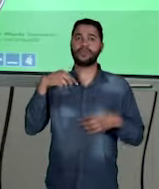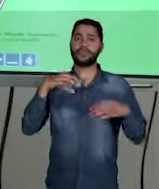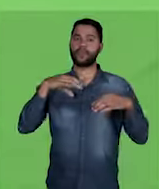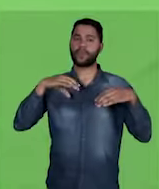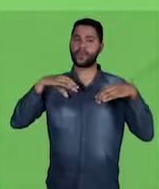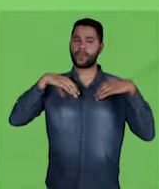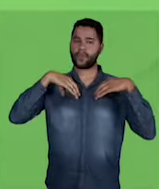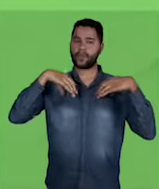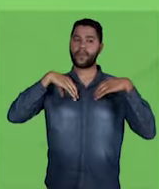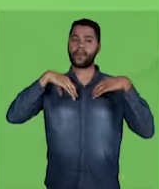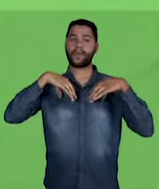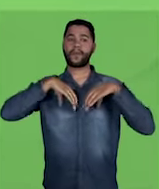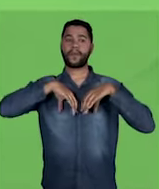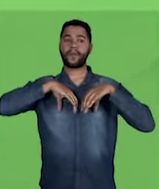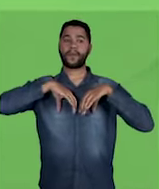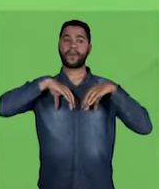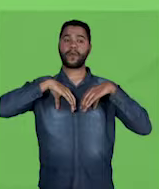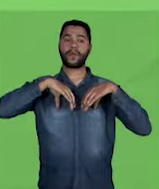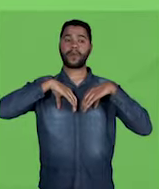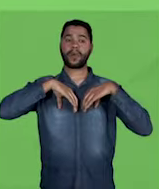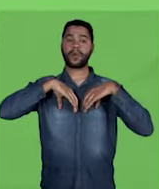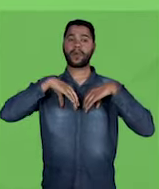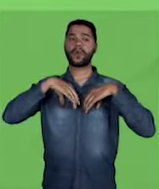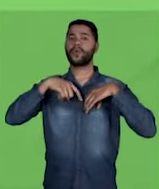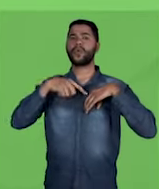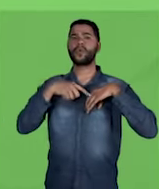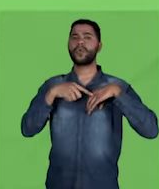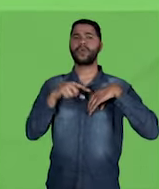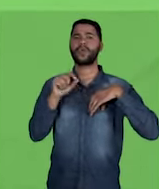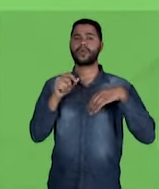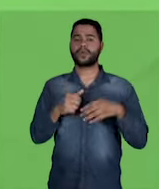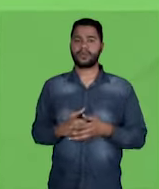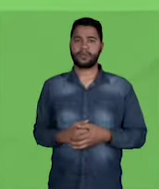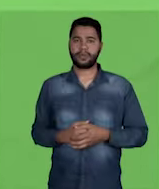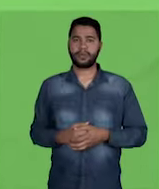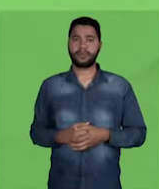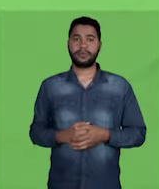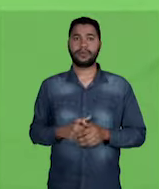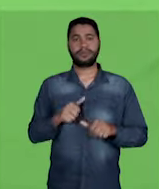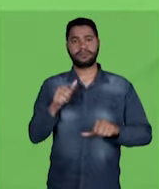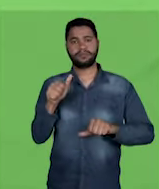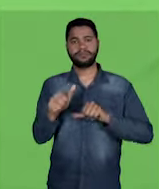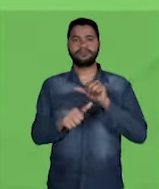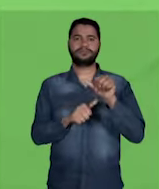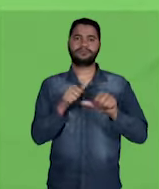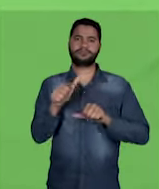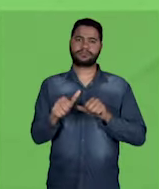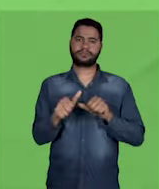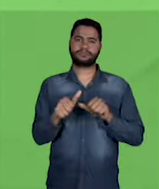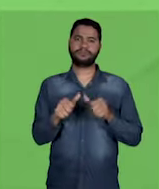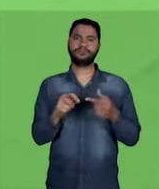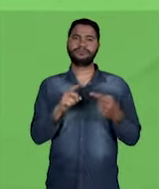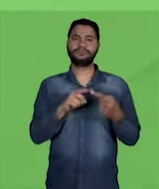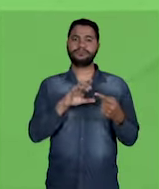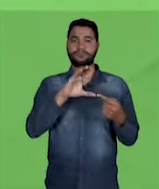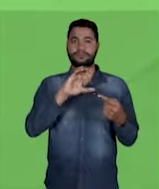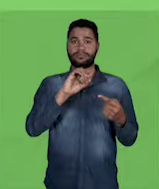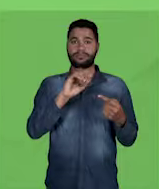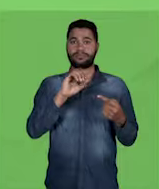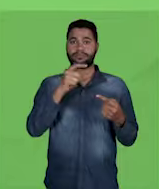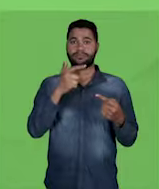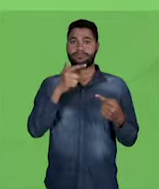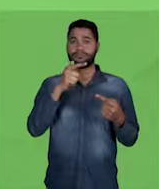pulmão. O que ele vai fazer no pulmão, professora? Ele vai trocar os gases. Vai